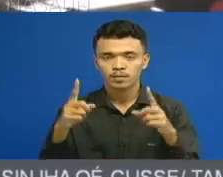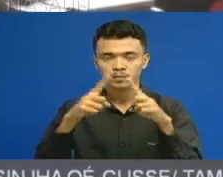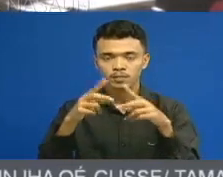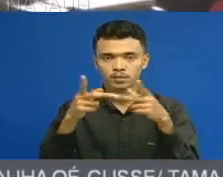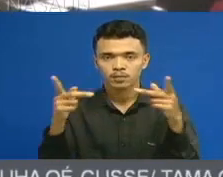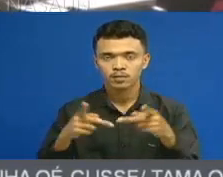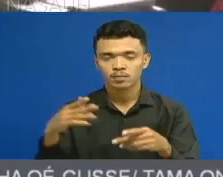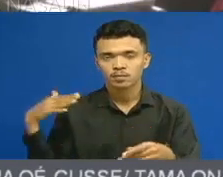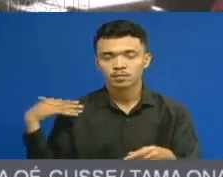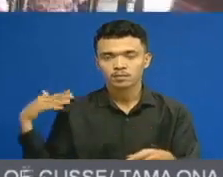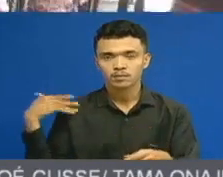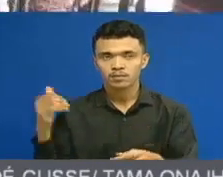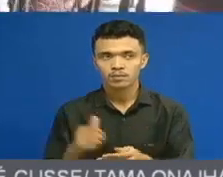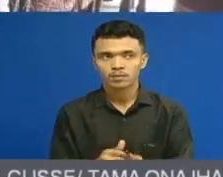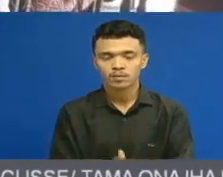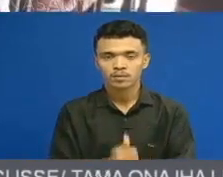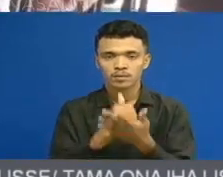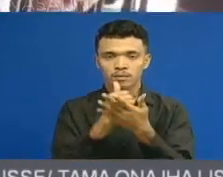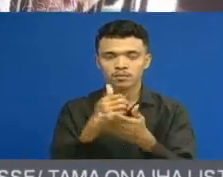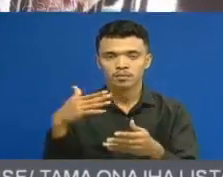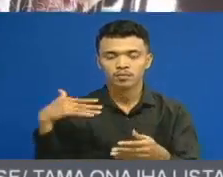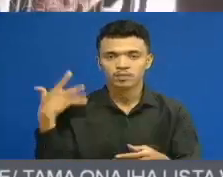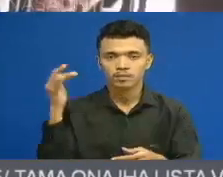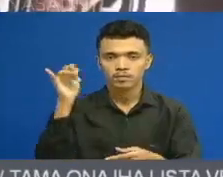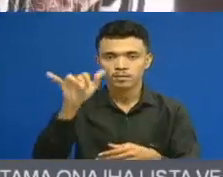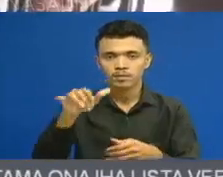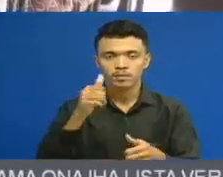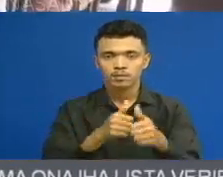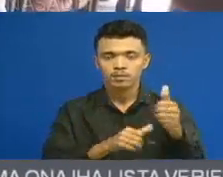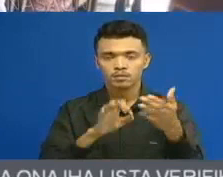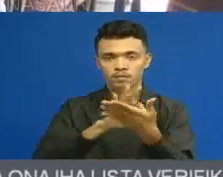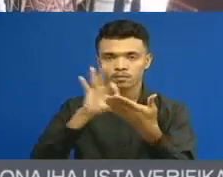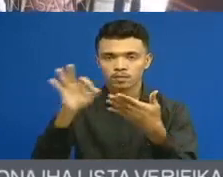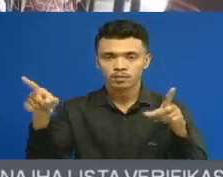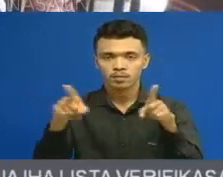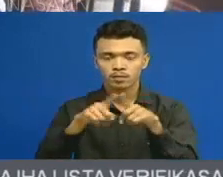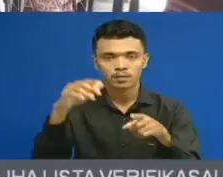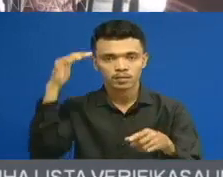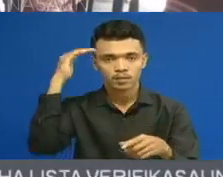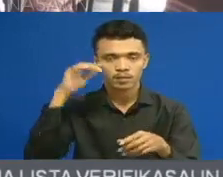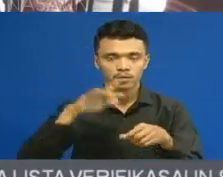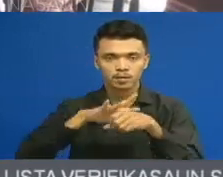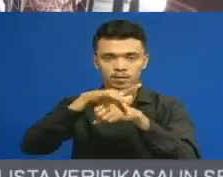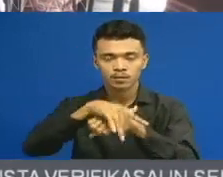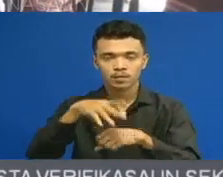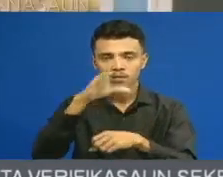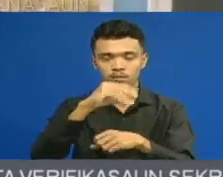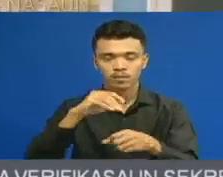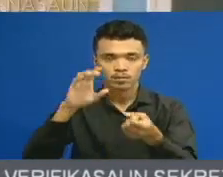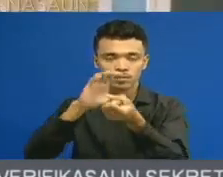Juventude Multifunção ne o de facilita foi ensaio sira tua informação hanesan lien inglês no curso